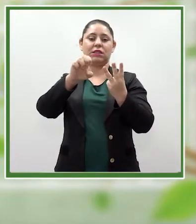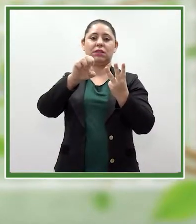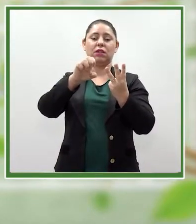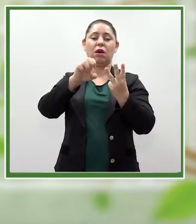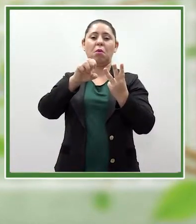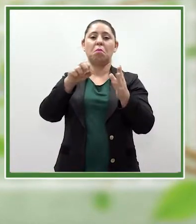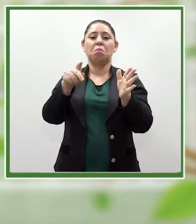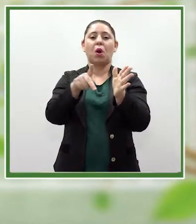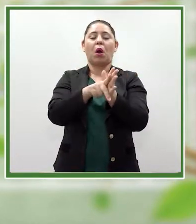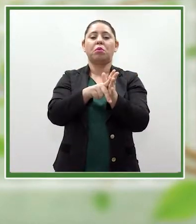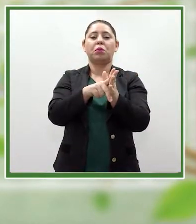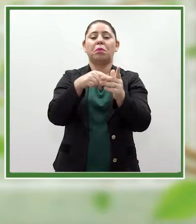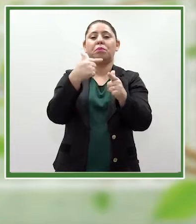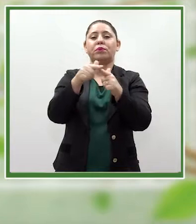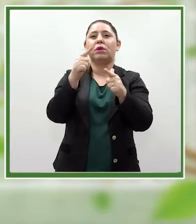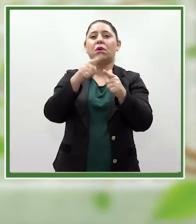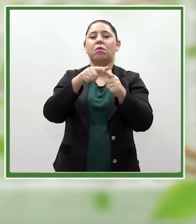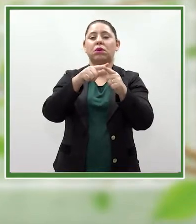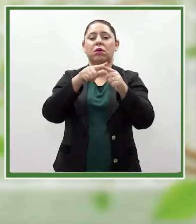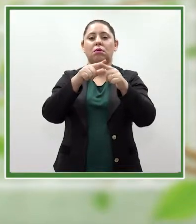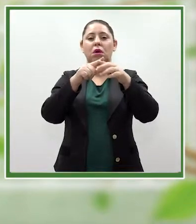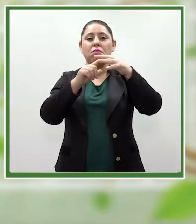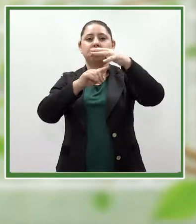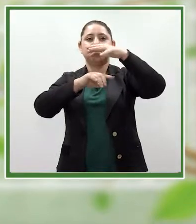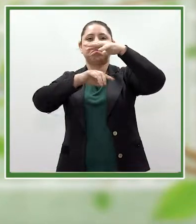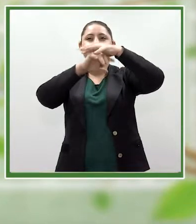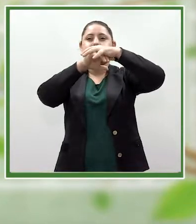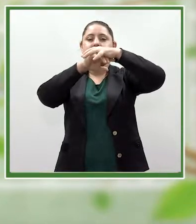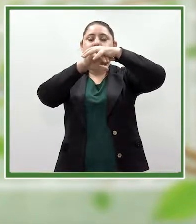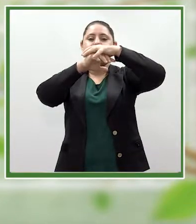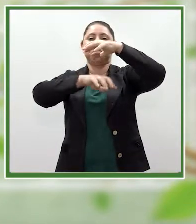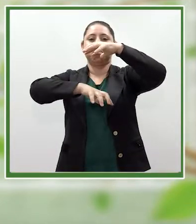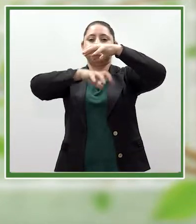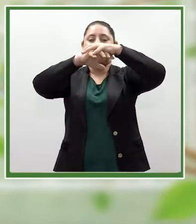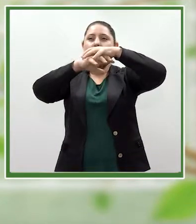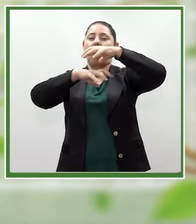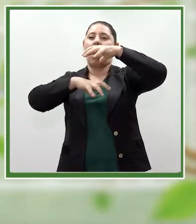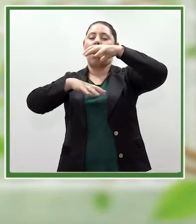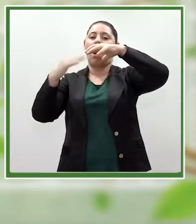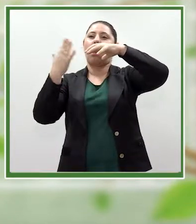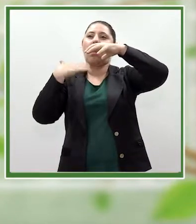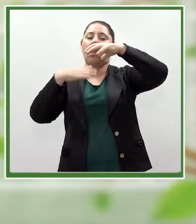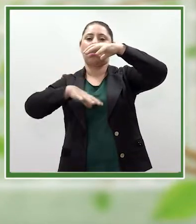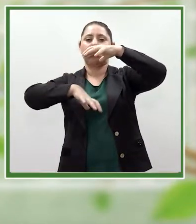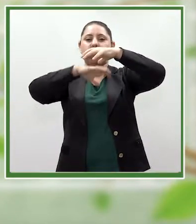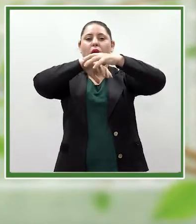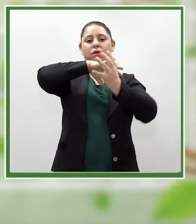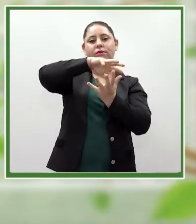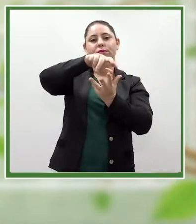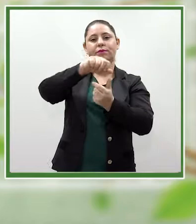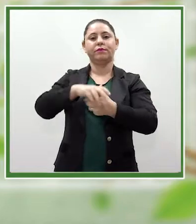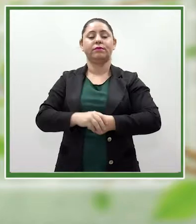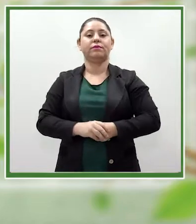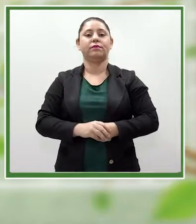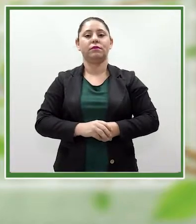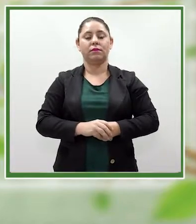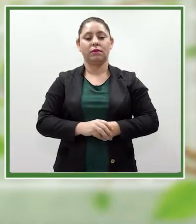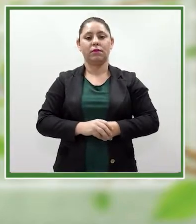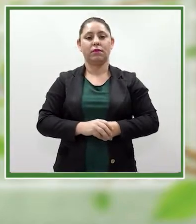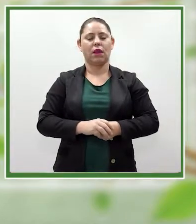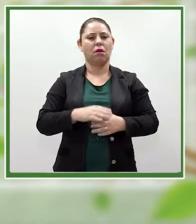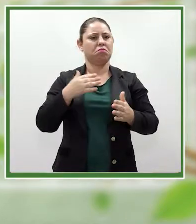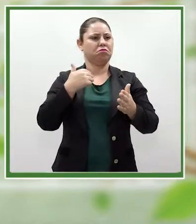principais gases de efeito estufa da nossa atmosfera. Então, vejam, a